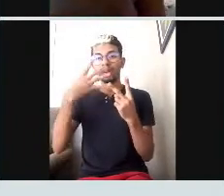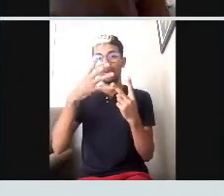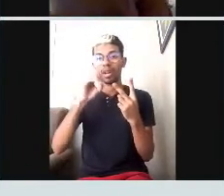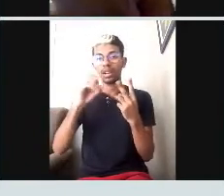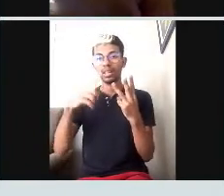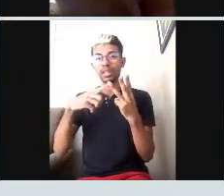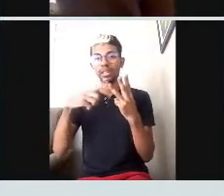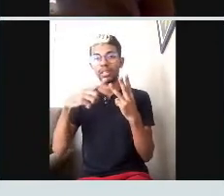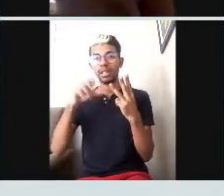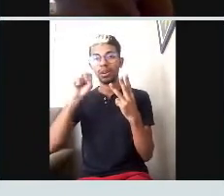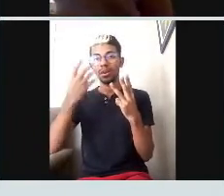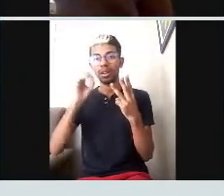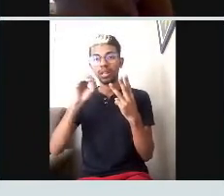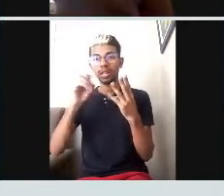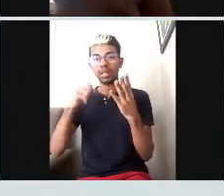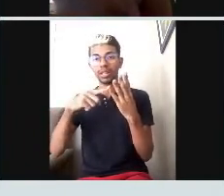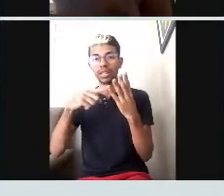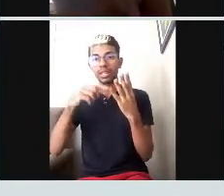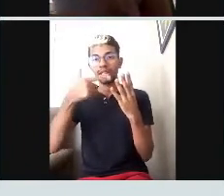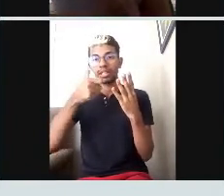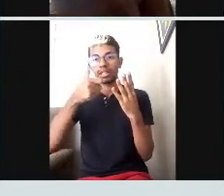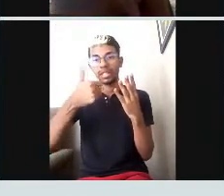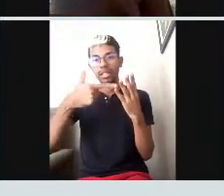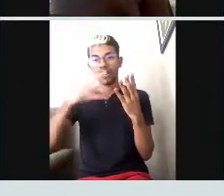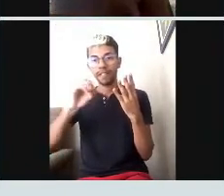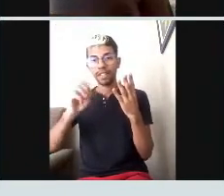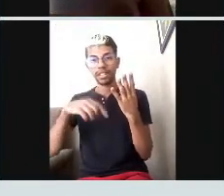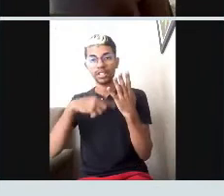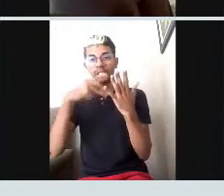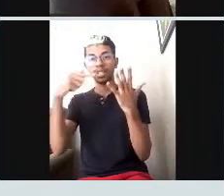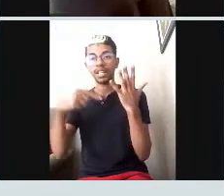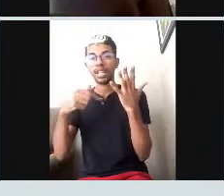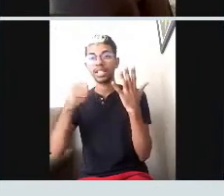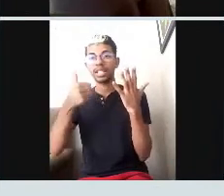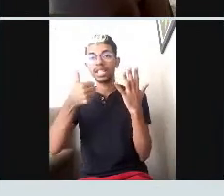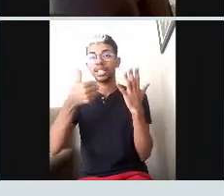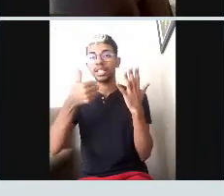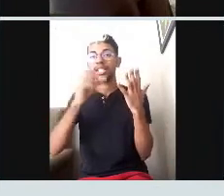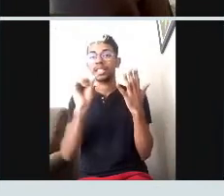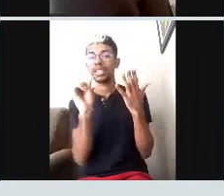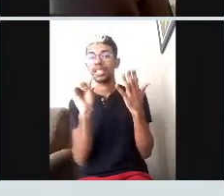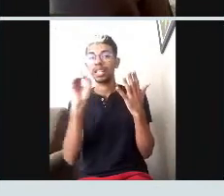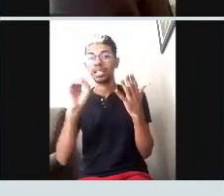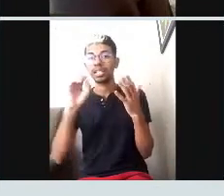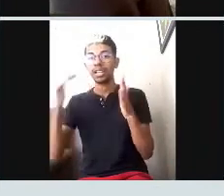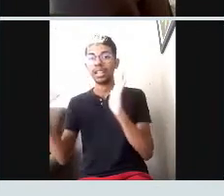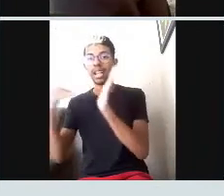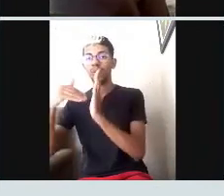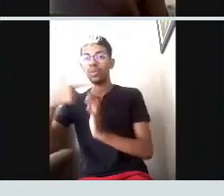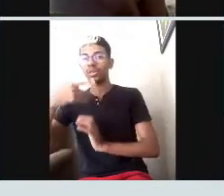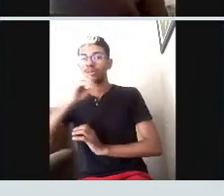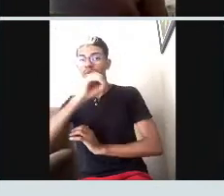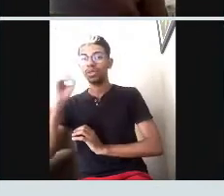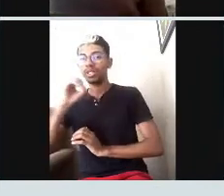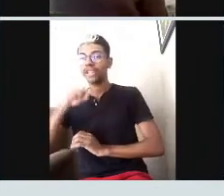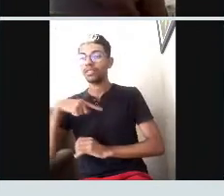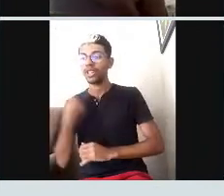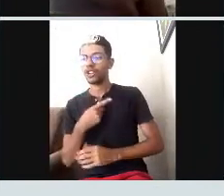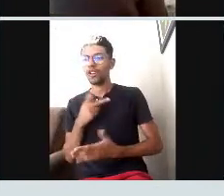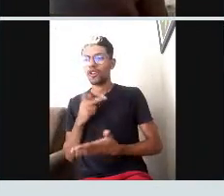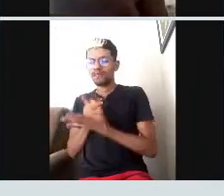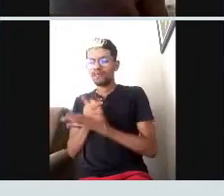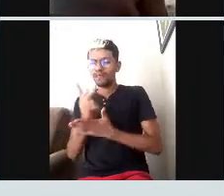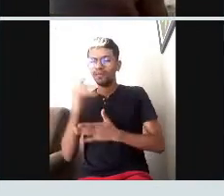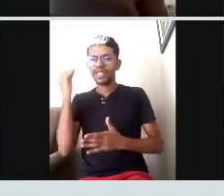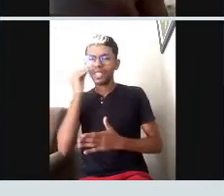160, 200. E a gente vai tentando ao longo desse ano conseguir essa nota máxima, né? Principalmente